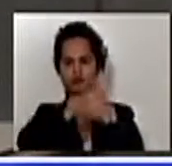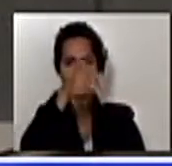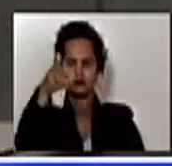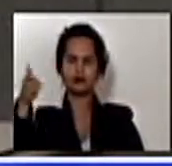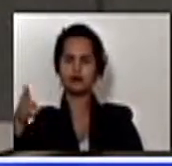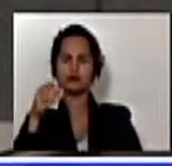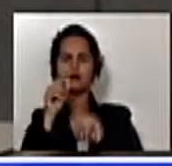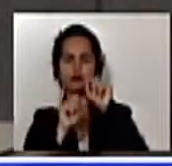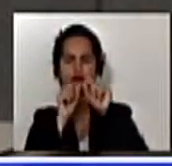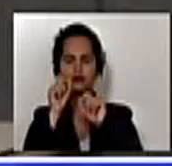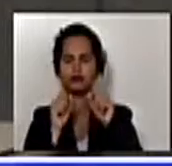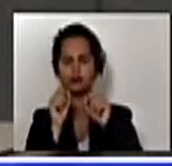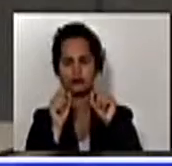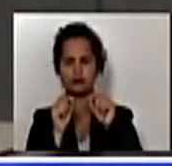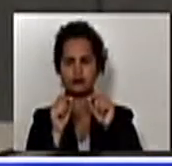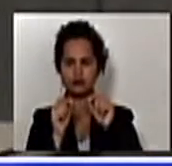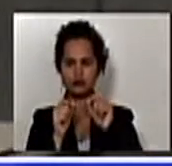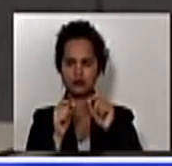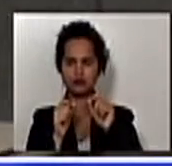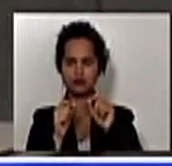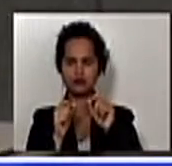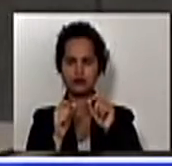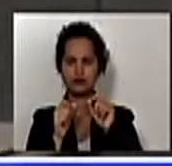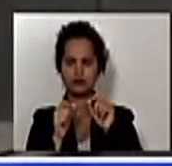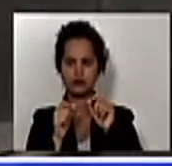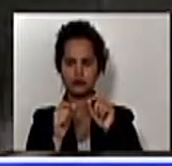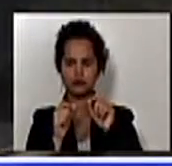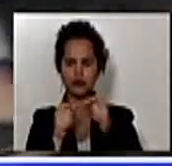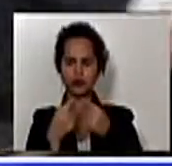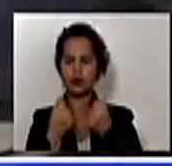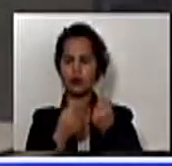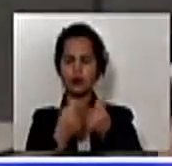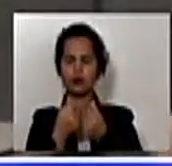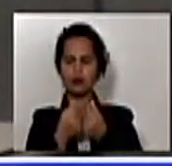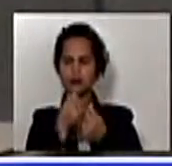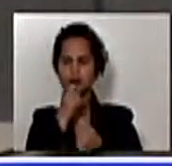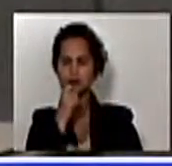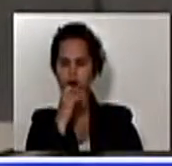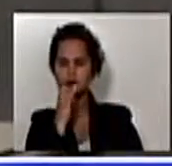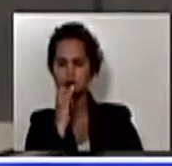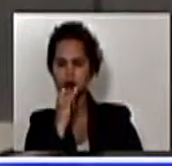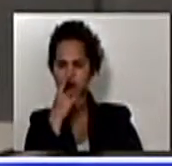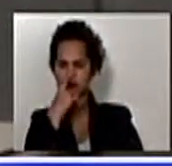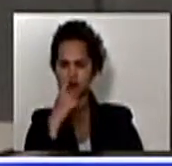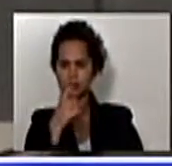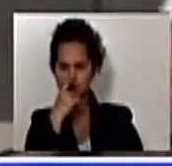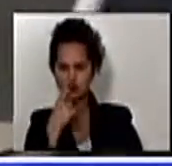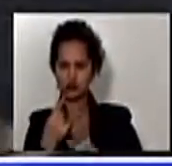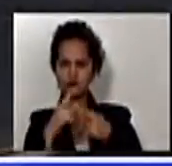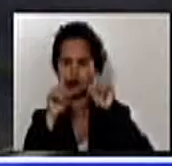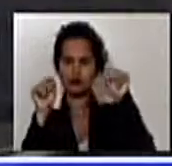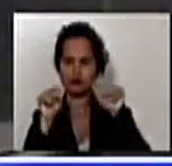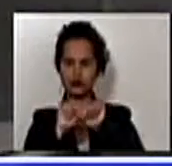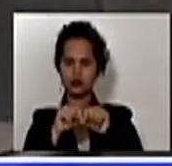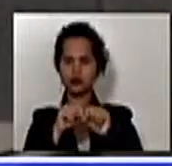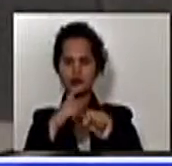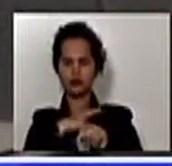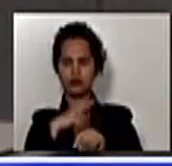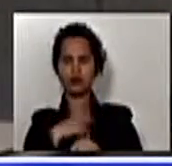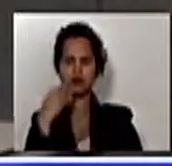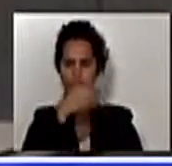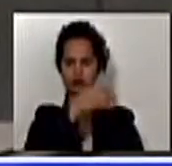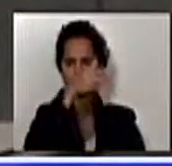o lançamento, né, do Plano Estadual de Resíduos Sólidos. Do Estado nós temos também deputados lá presentes